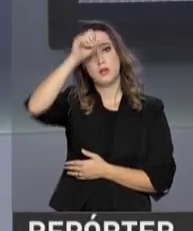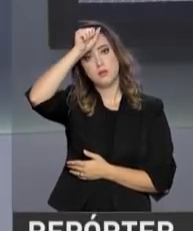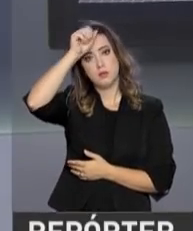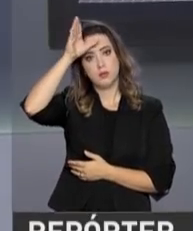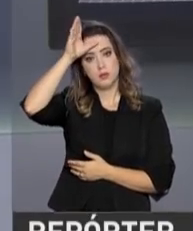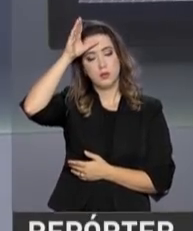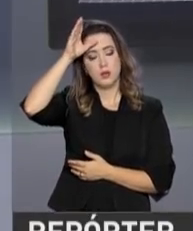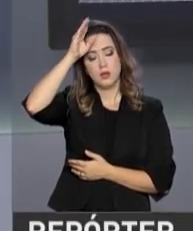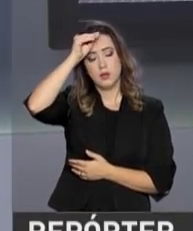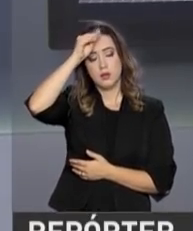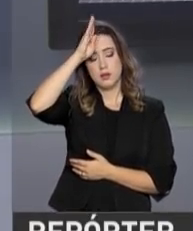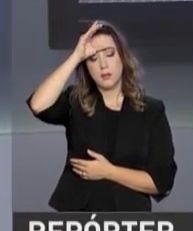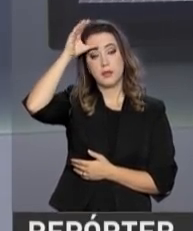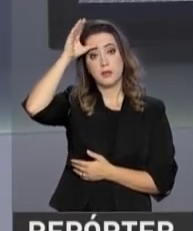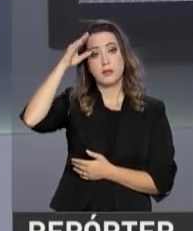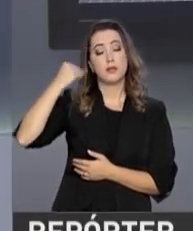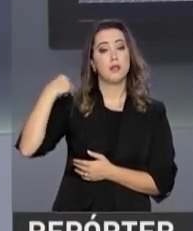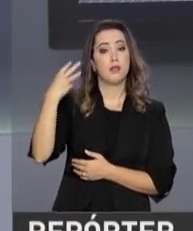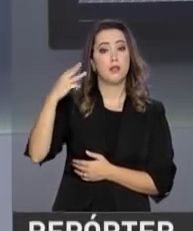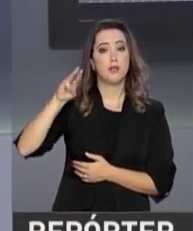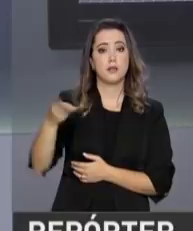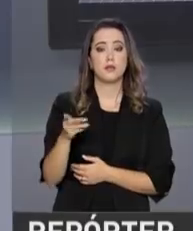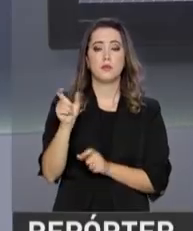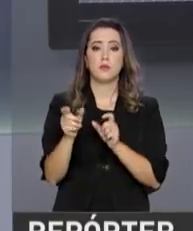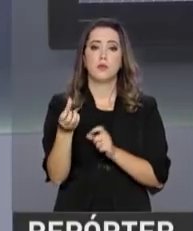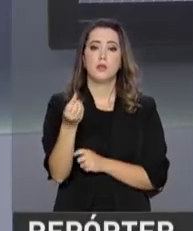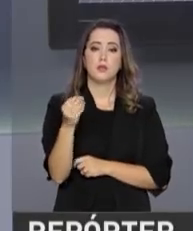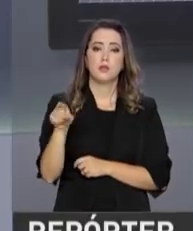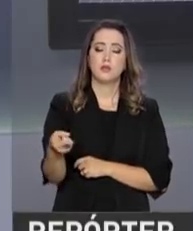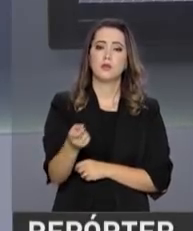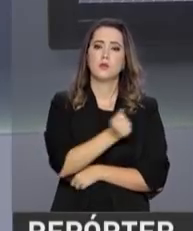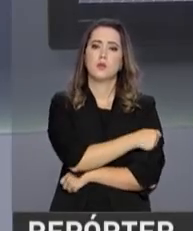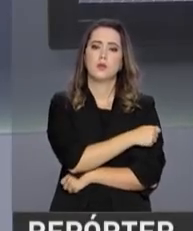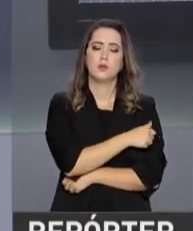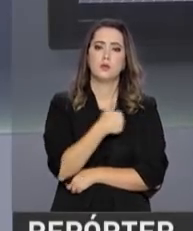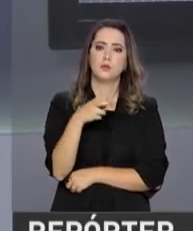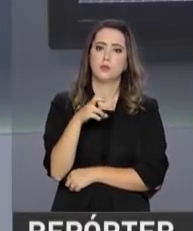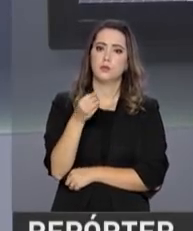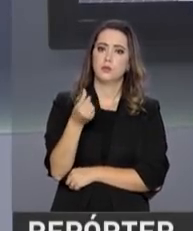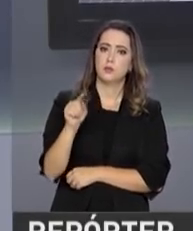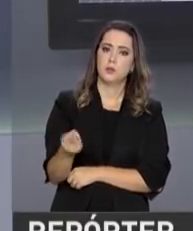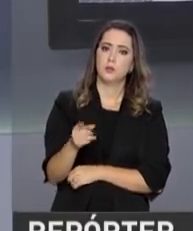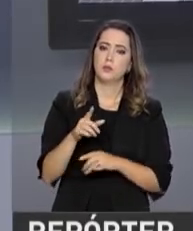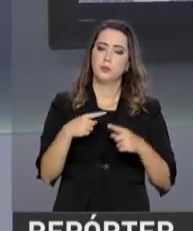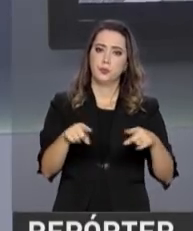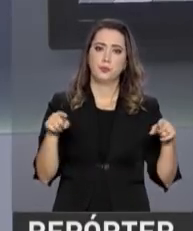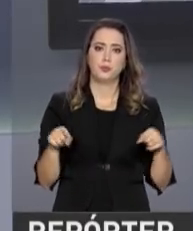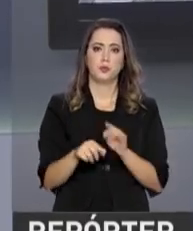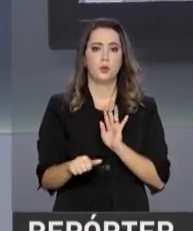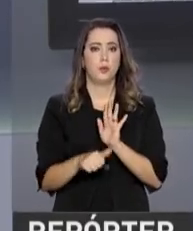de 3 milhões e 600 mil estudantes em 156 mil turmas do primeiro e do segundo ano do